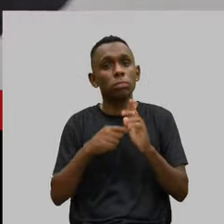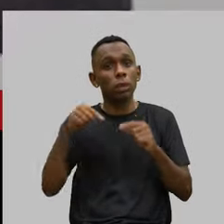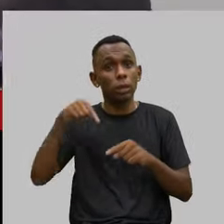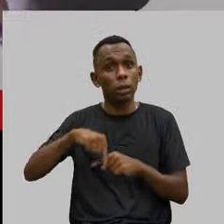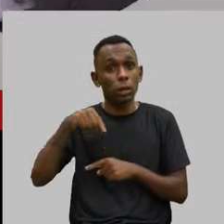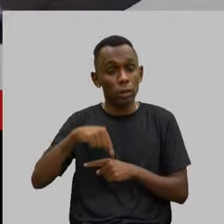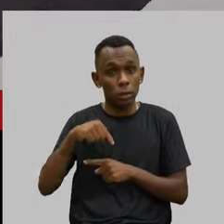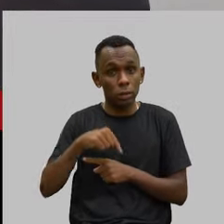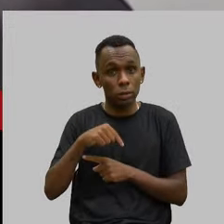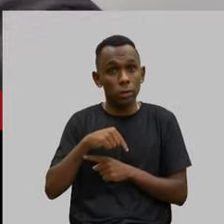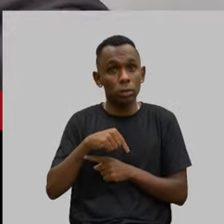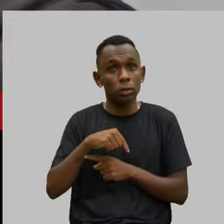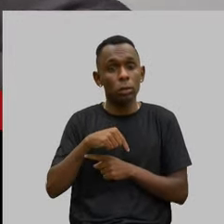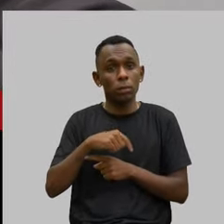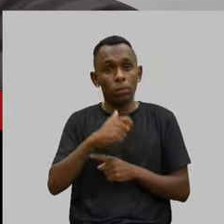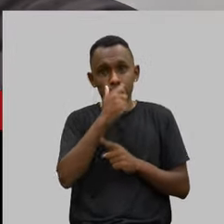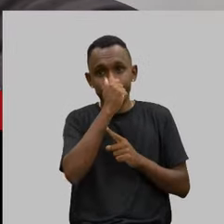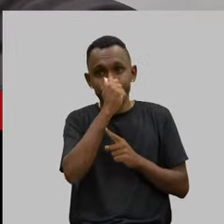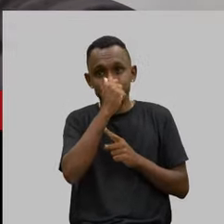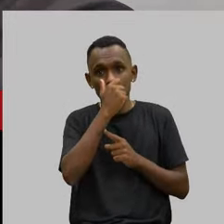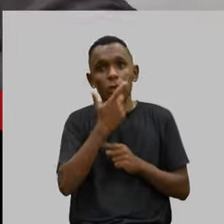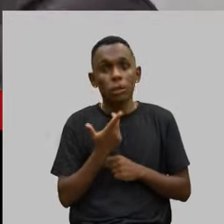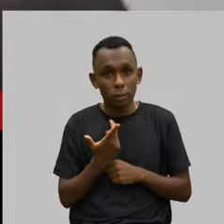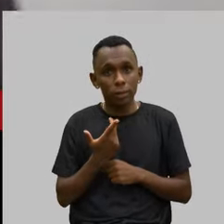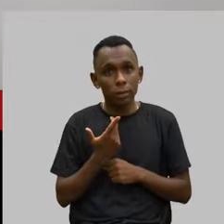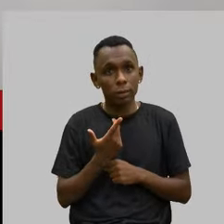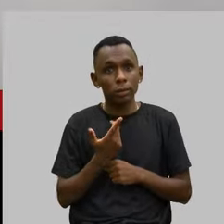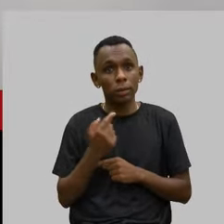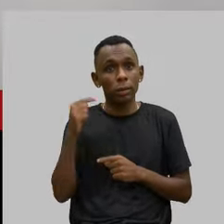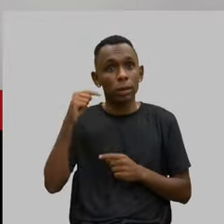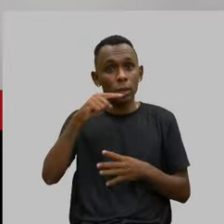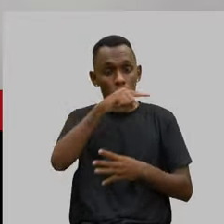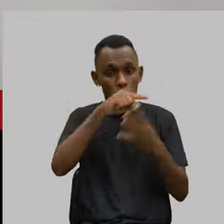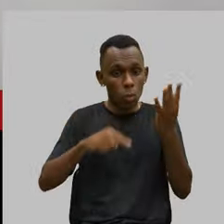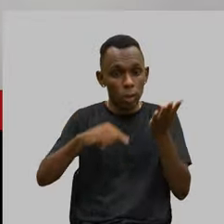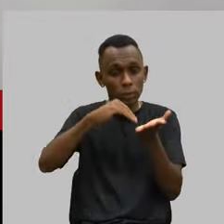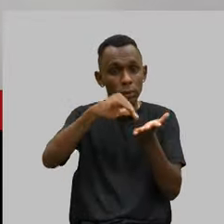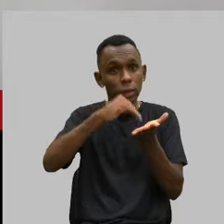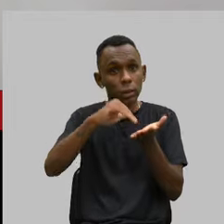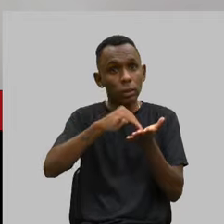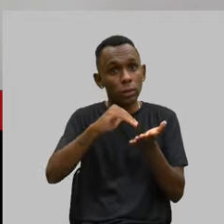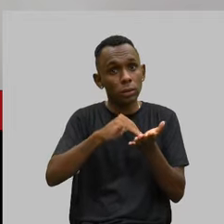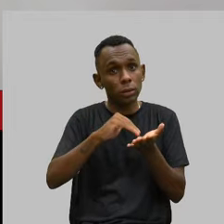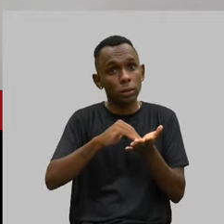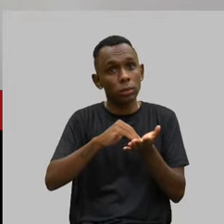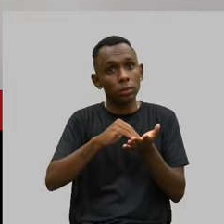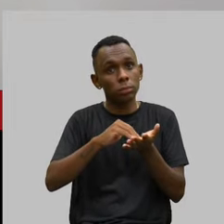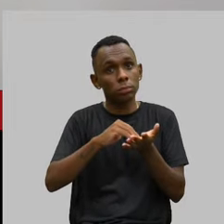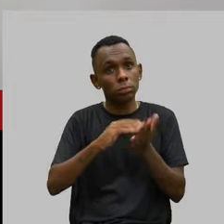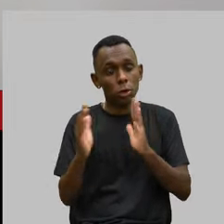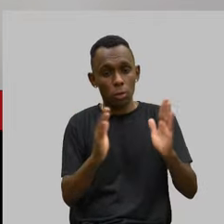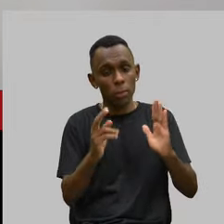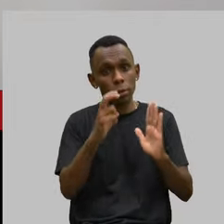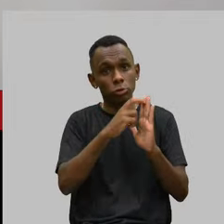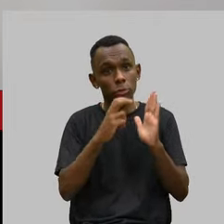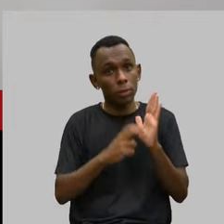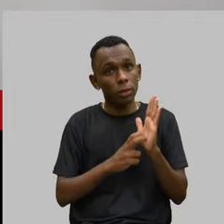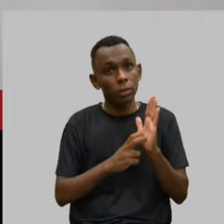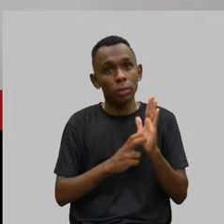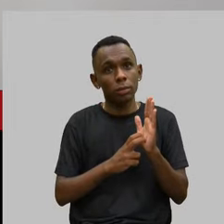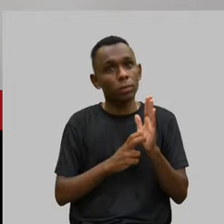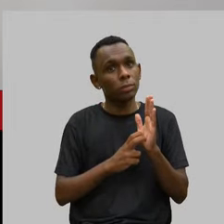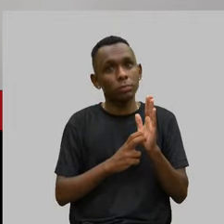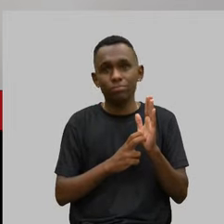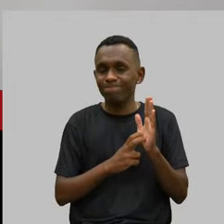deputados um acotovelando o outro aqui nessa mesa quase secretário de estado para um período a par da manhã o formato não ficou